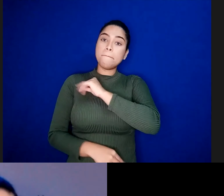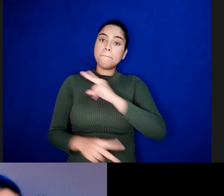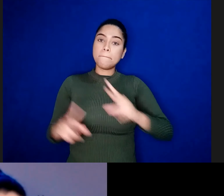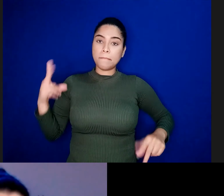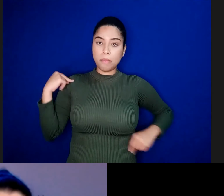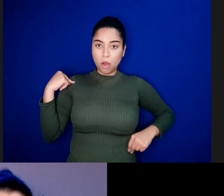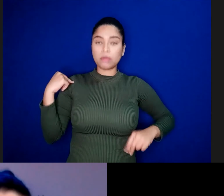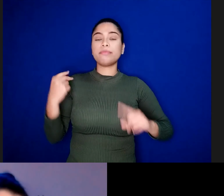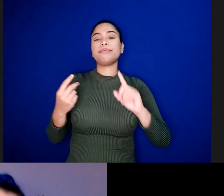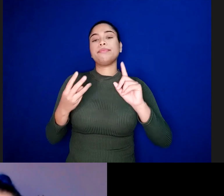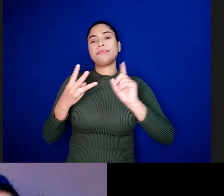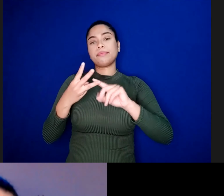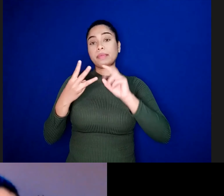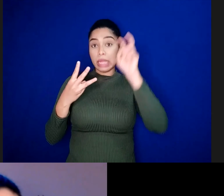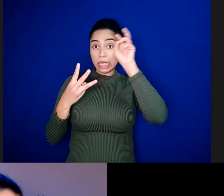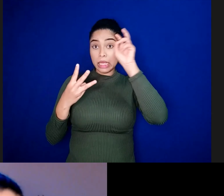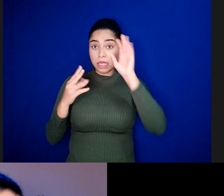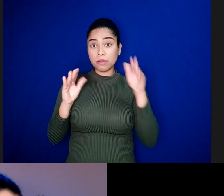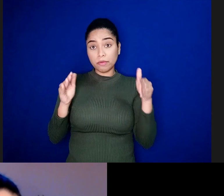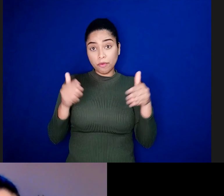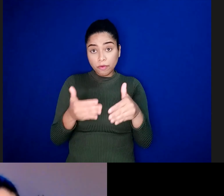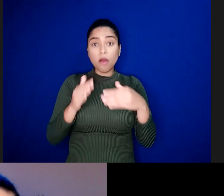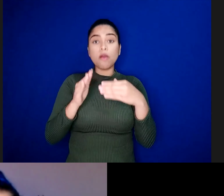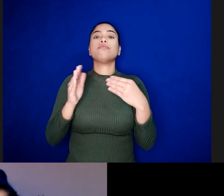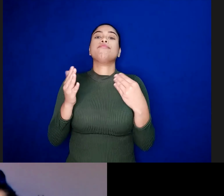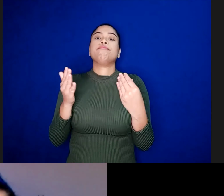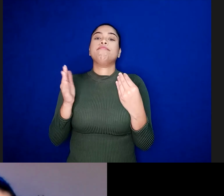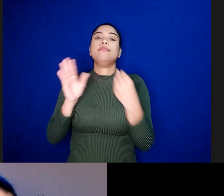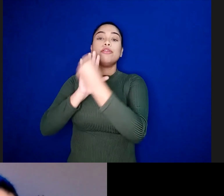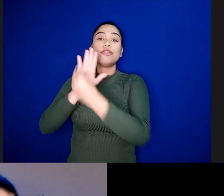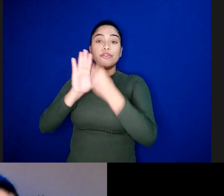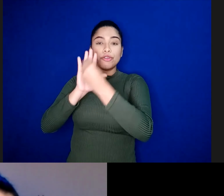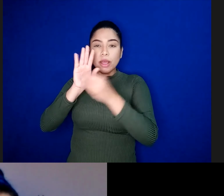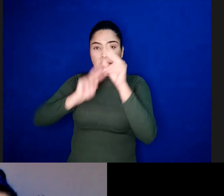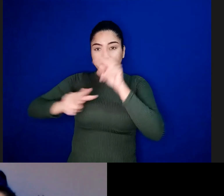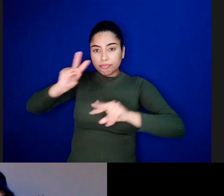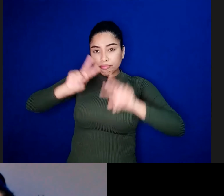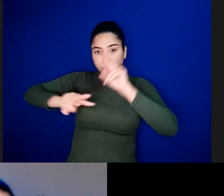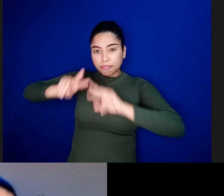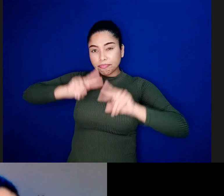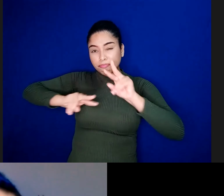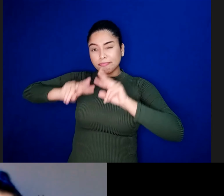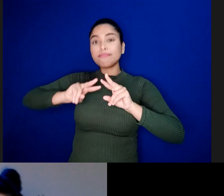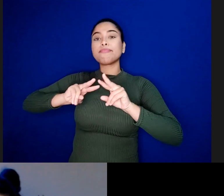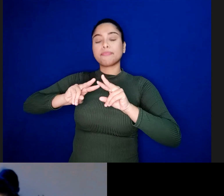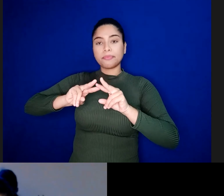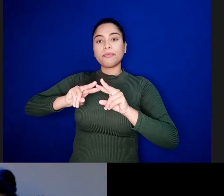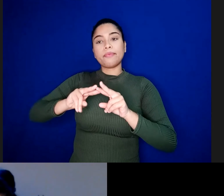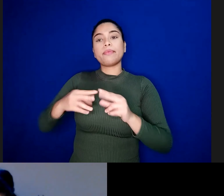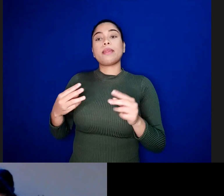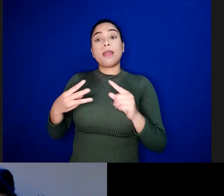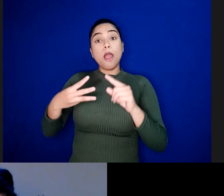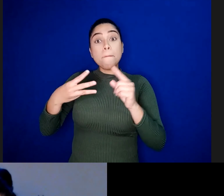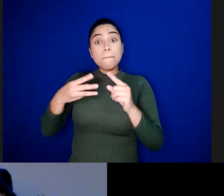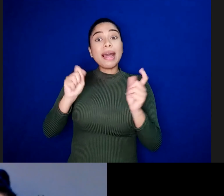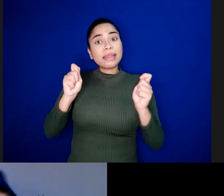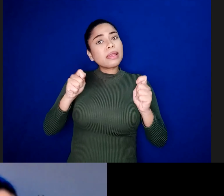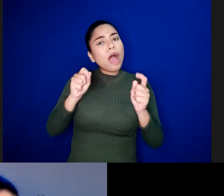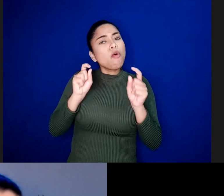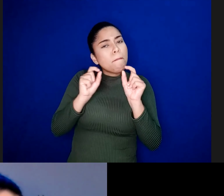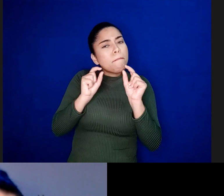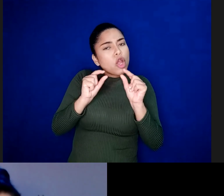depois de amanhã na quinta-feira mais relacionado ao usar e visual né a produção design visual Mas a gente pode retomar a